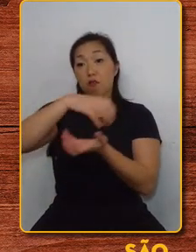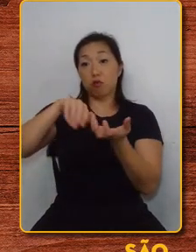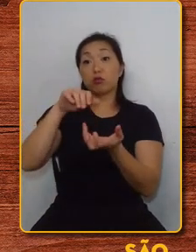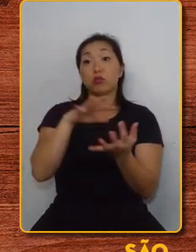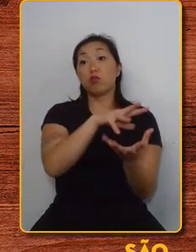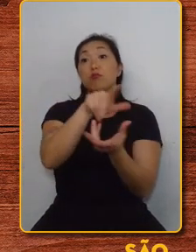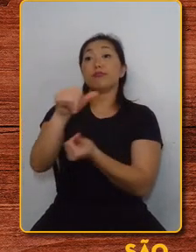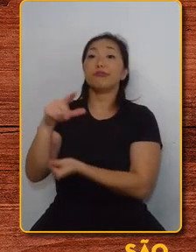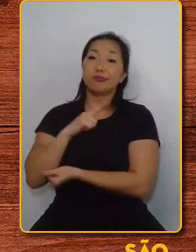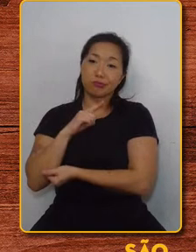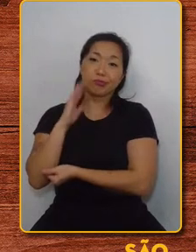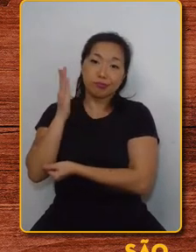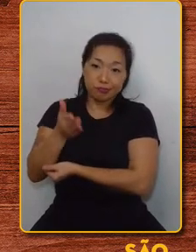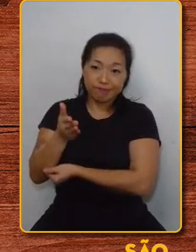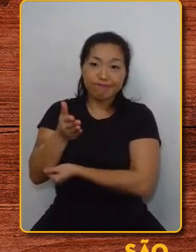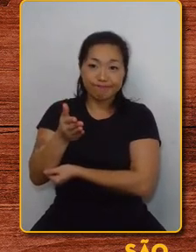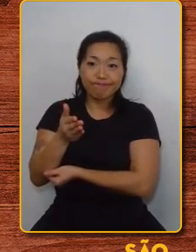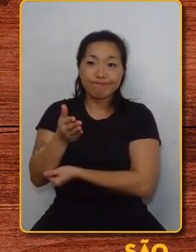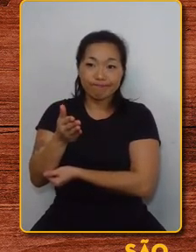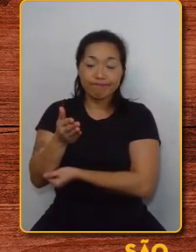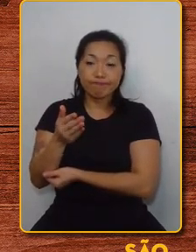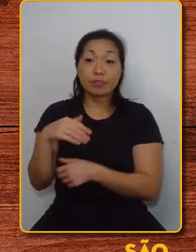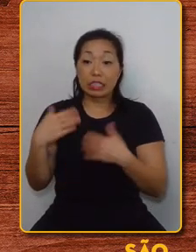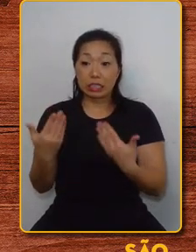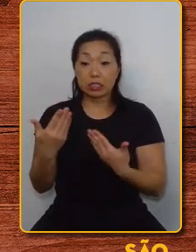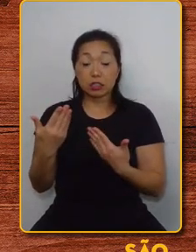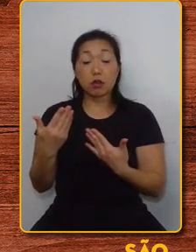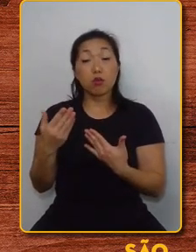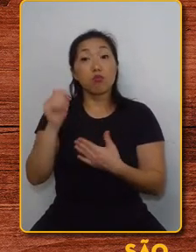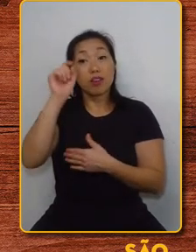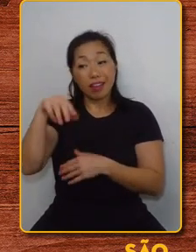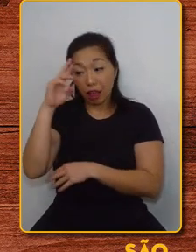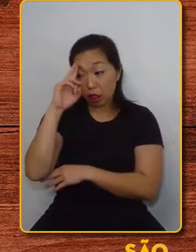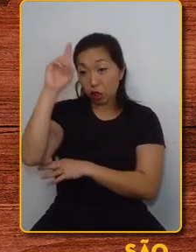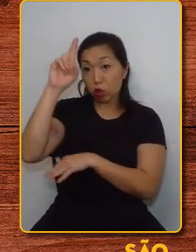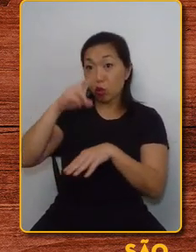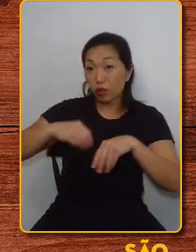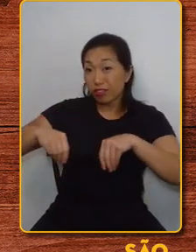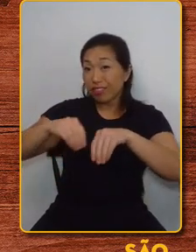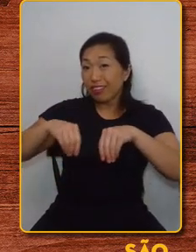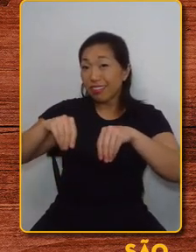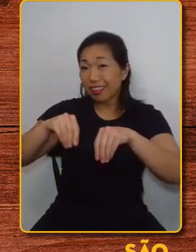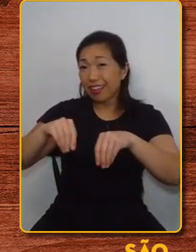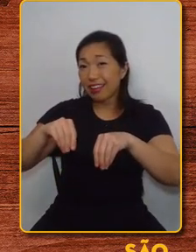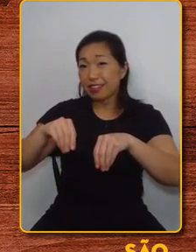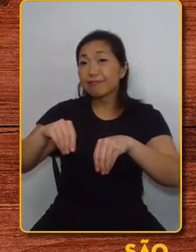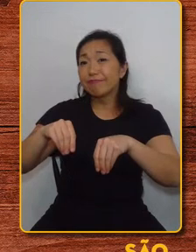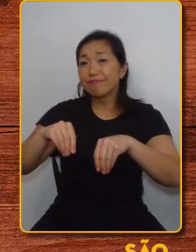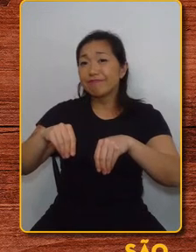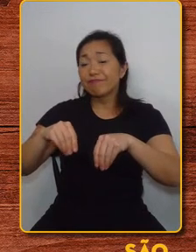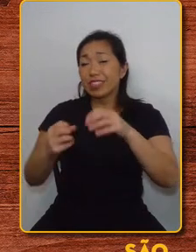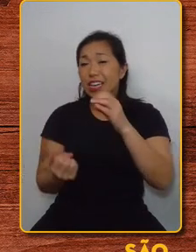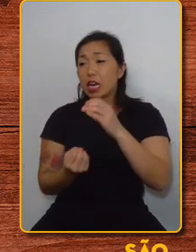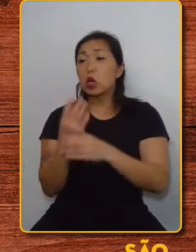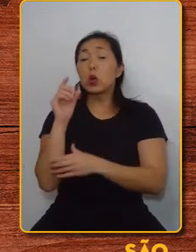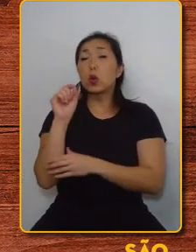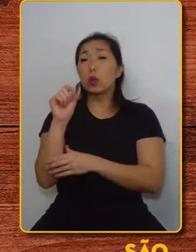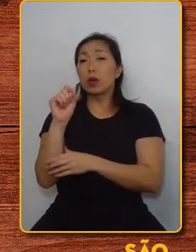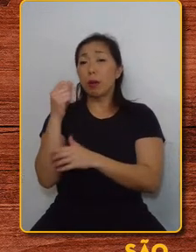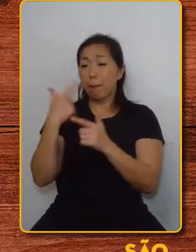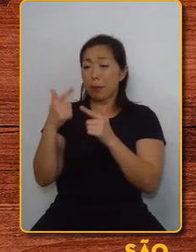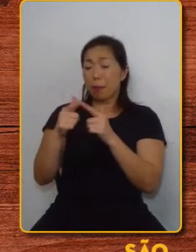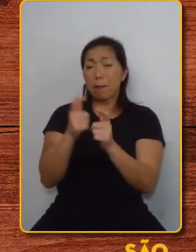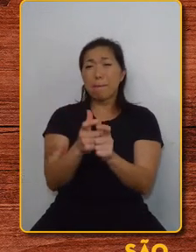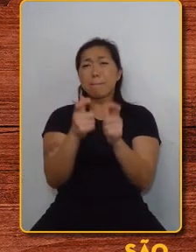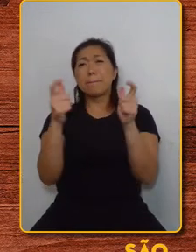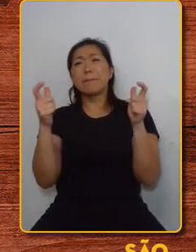concentração da terra, ela produziu talvez um dos êxodos rural maior da história recente. A quantidade de gente